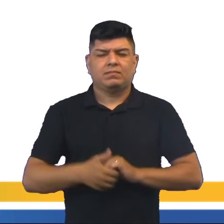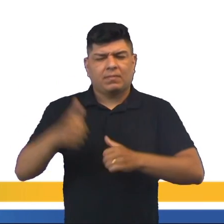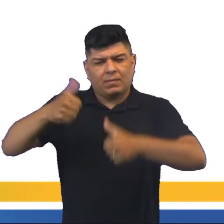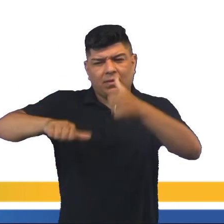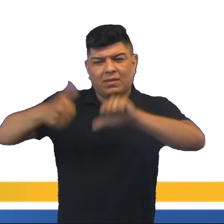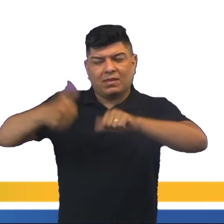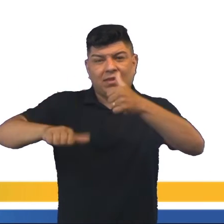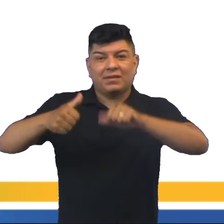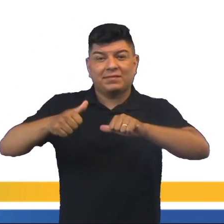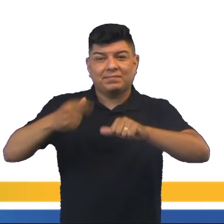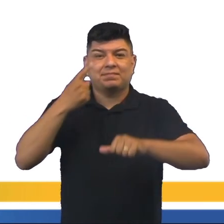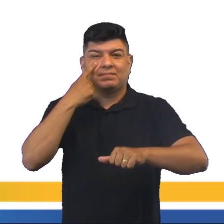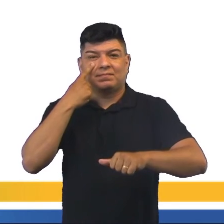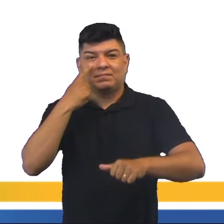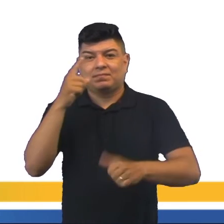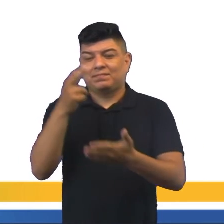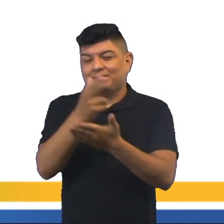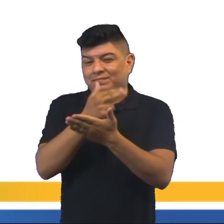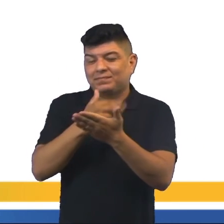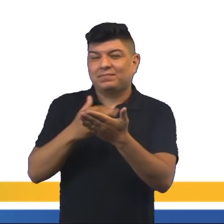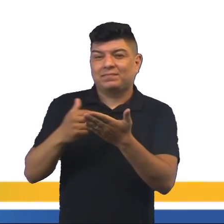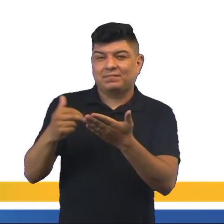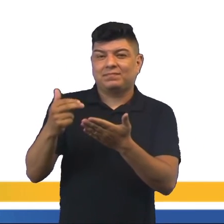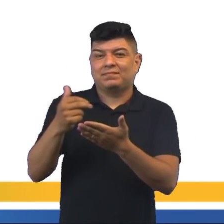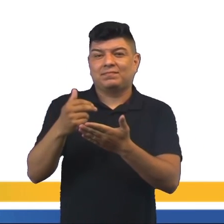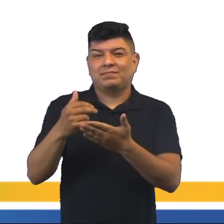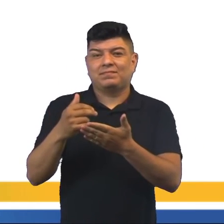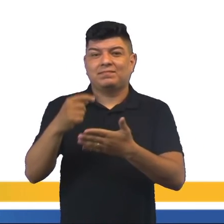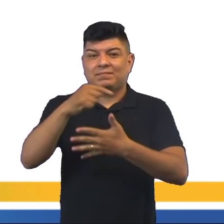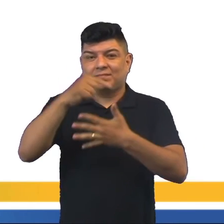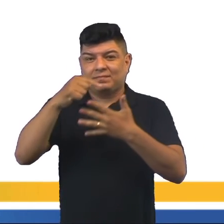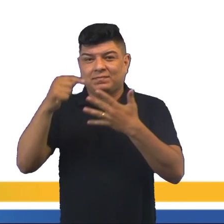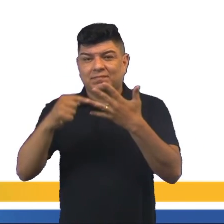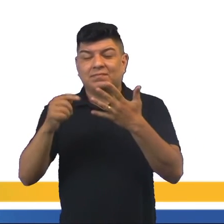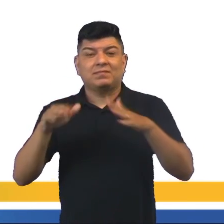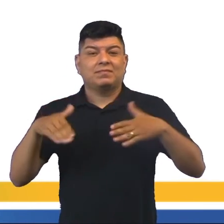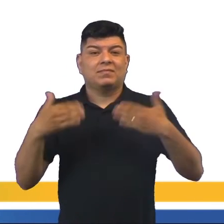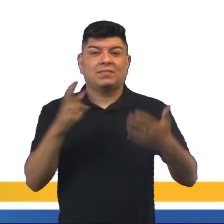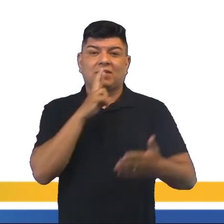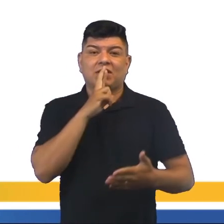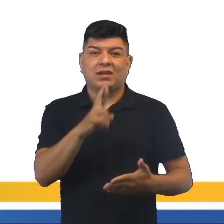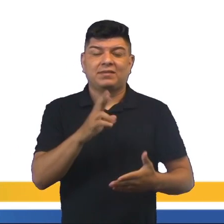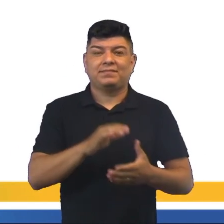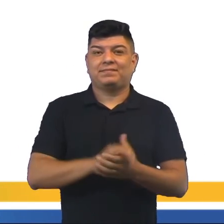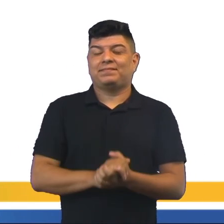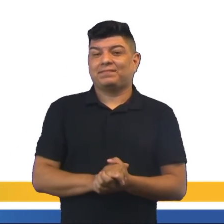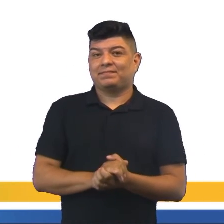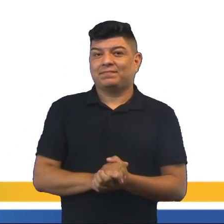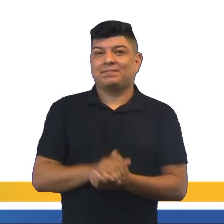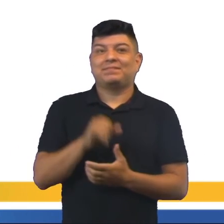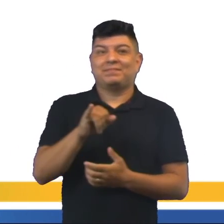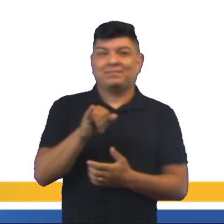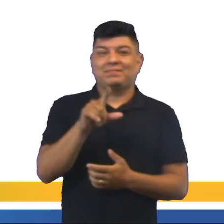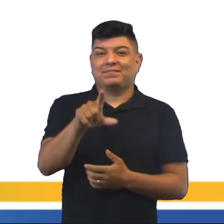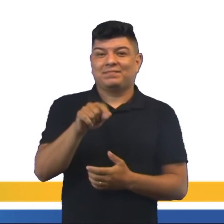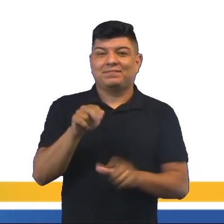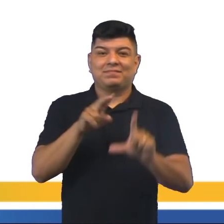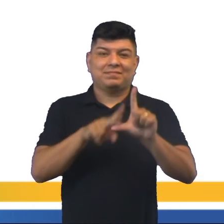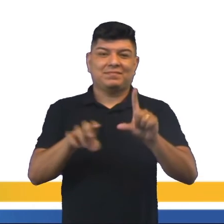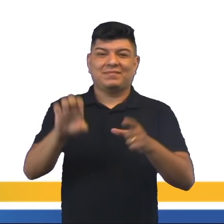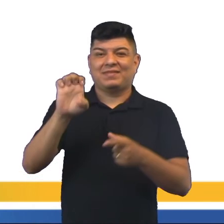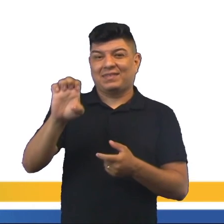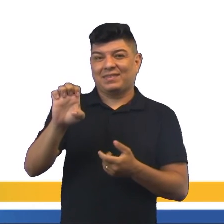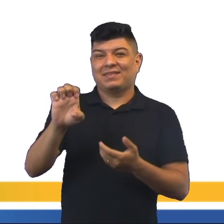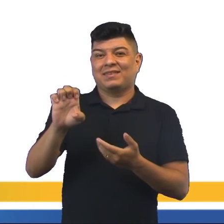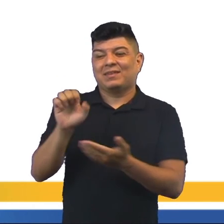mais um pouquinho, está bem claro, né, gente? Pelo desenho e pelas alternativas. Vamos lá para a resposta? Claro que você marcou aí a letra E,